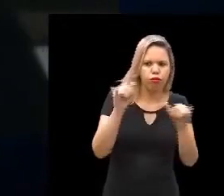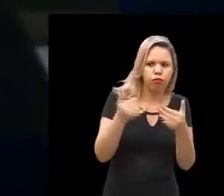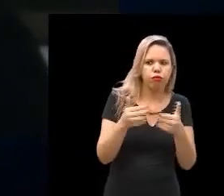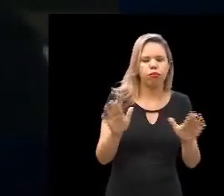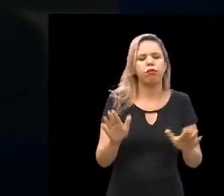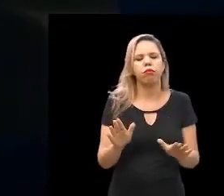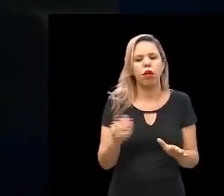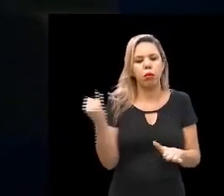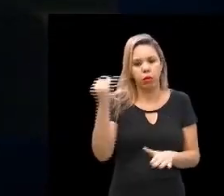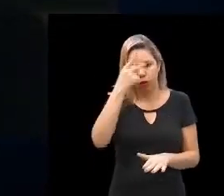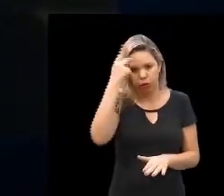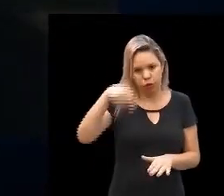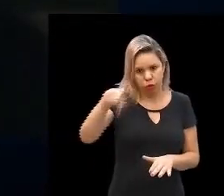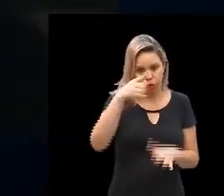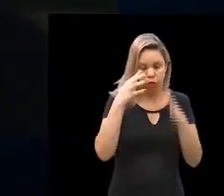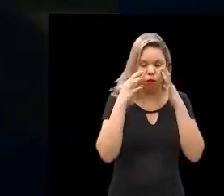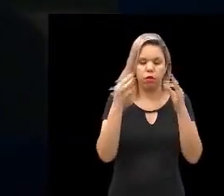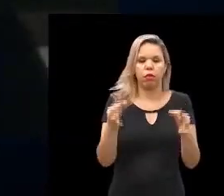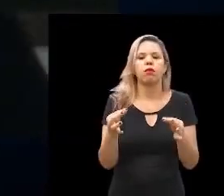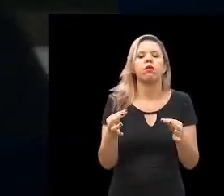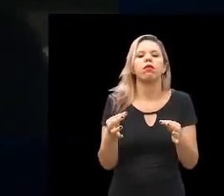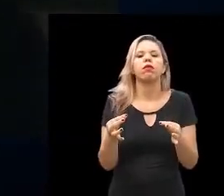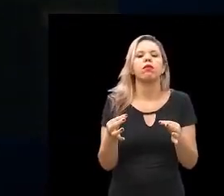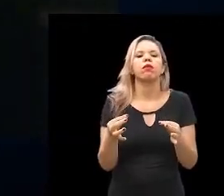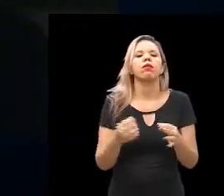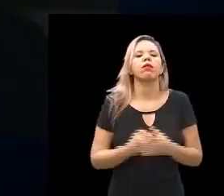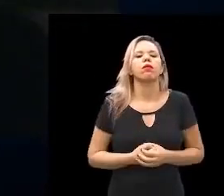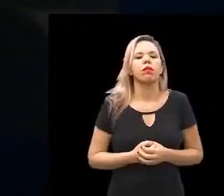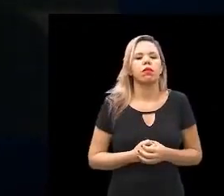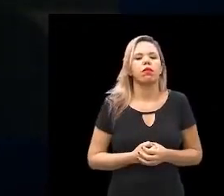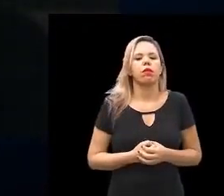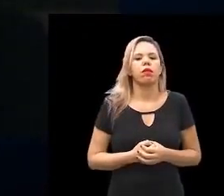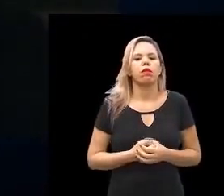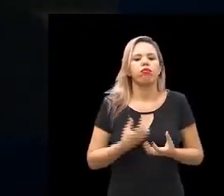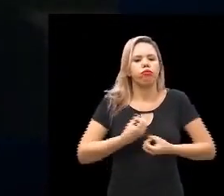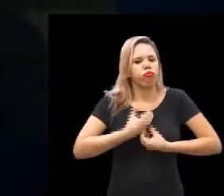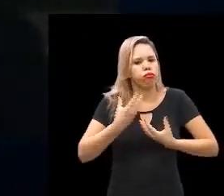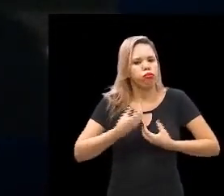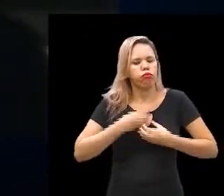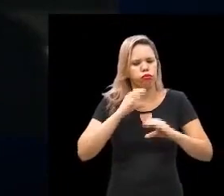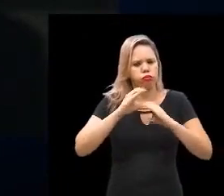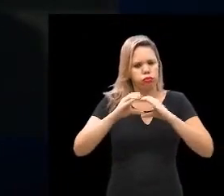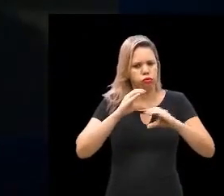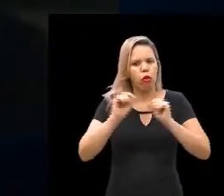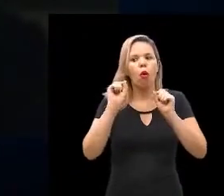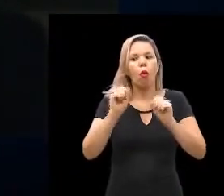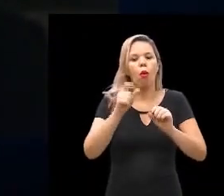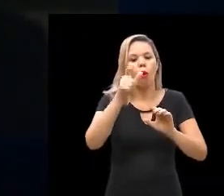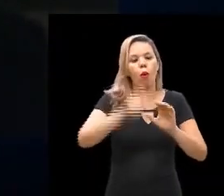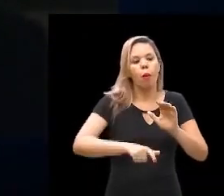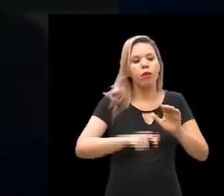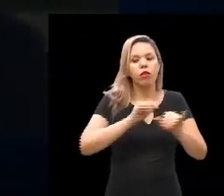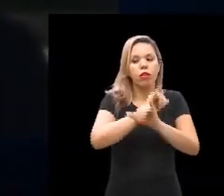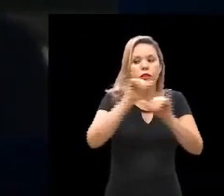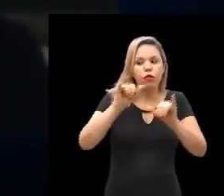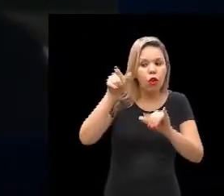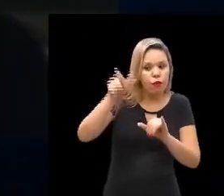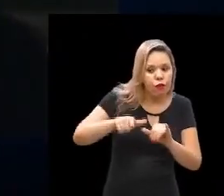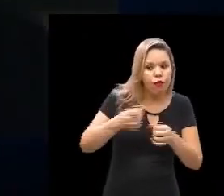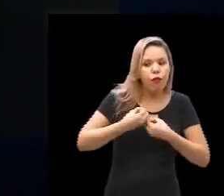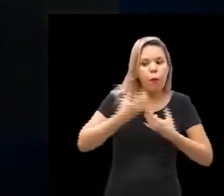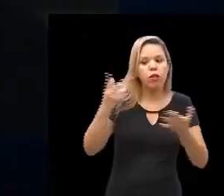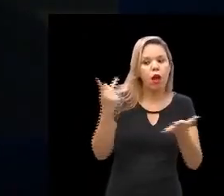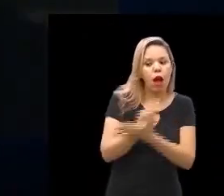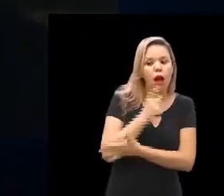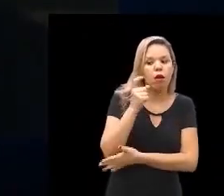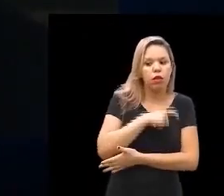E aí é muito importante que a população fique atenta para os meios de informação, procurar saber quem é que está divulgando aquela informação